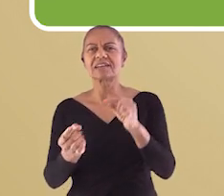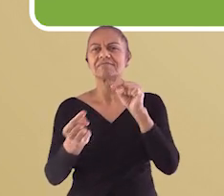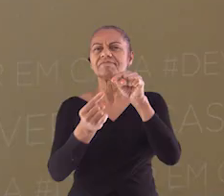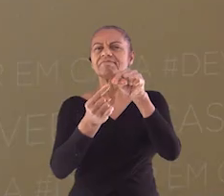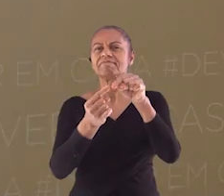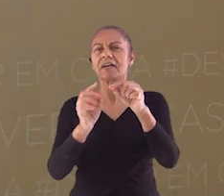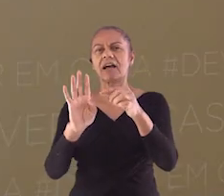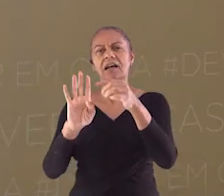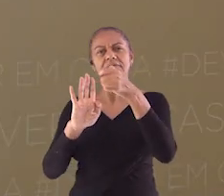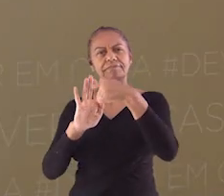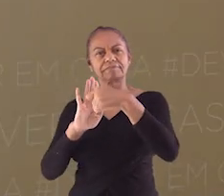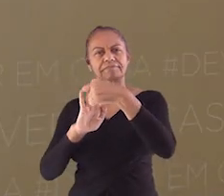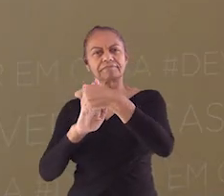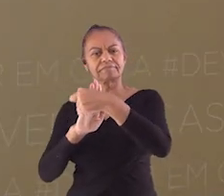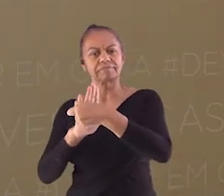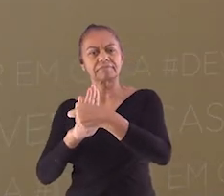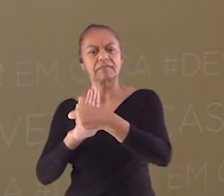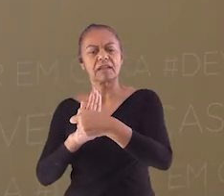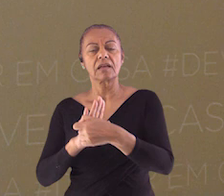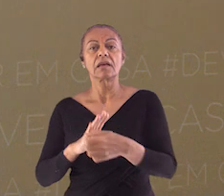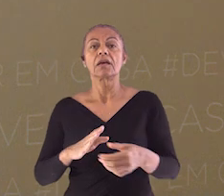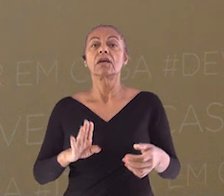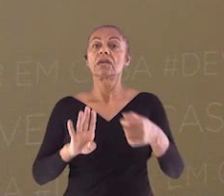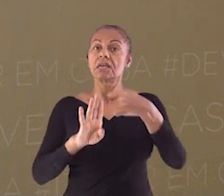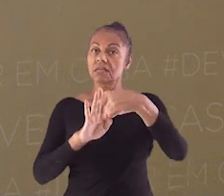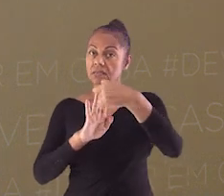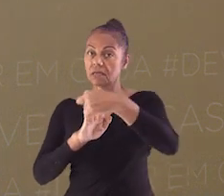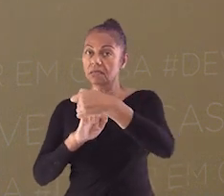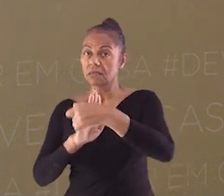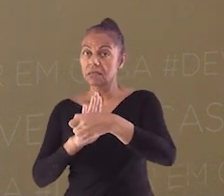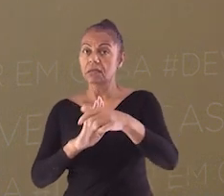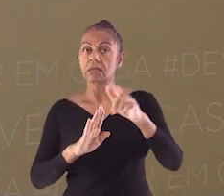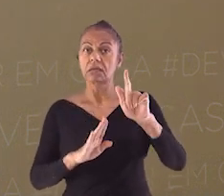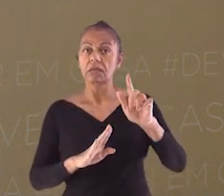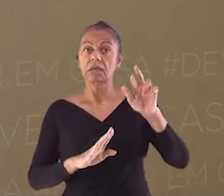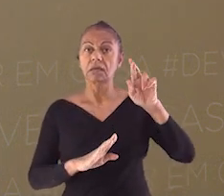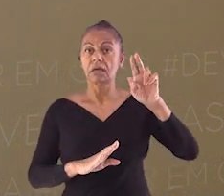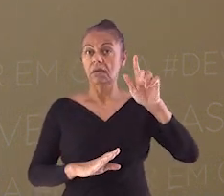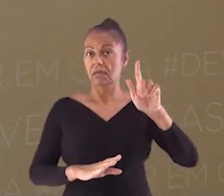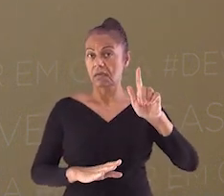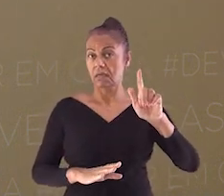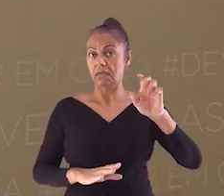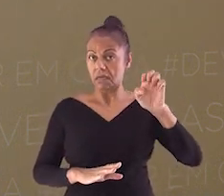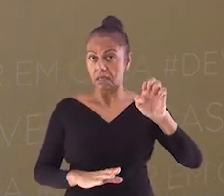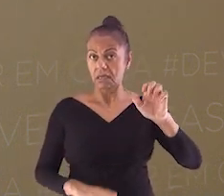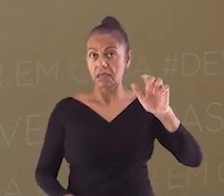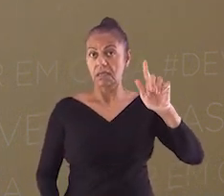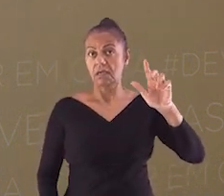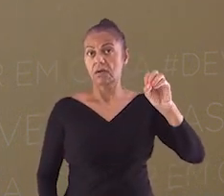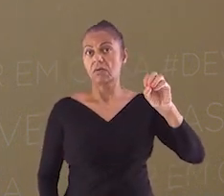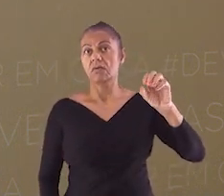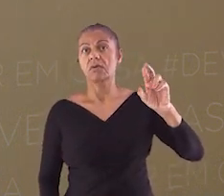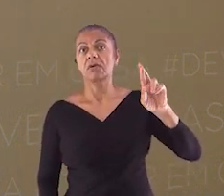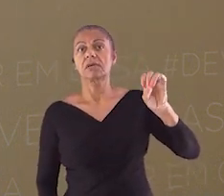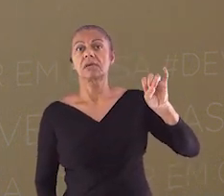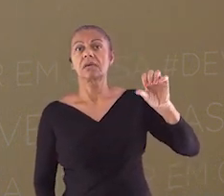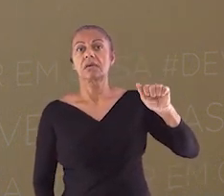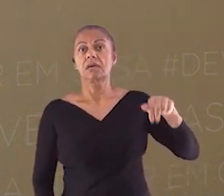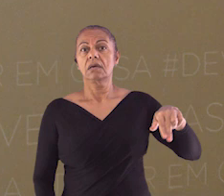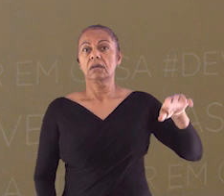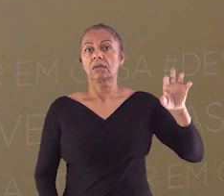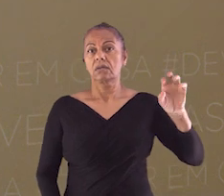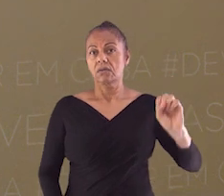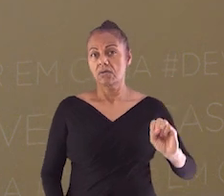calendário. O calendário gregoriano é utilizado oficialmente de forma civil. Isso quer dizer que todos